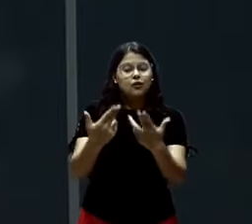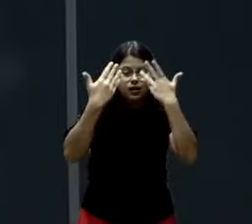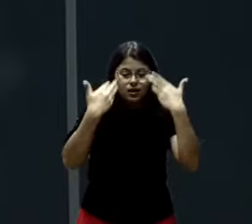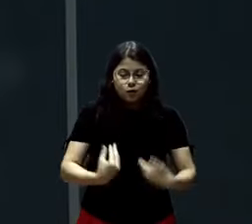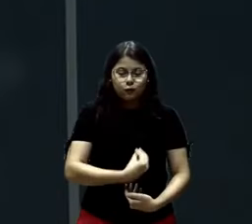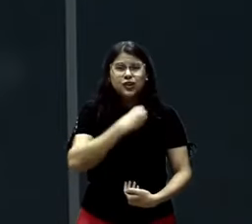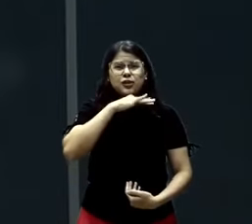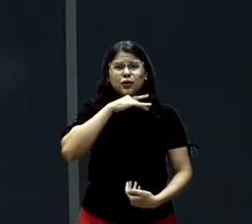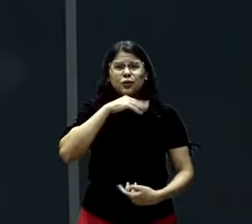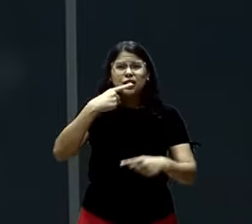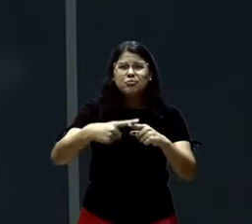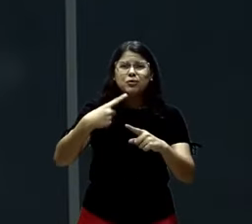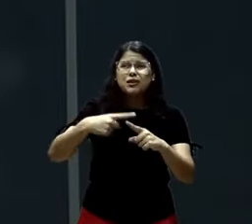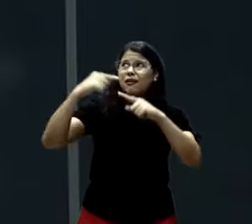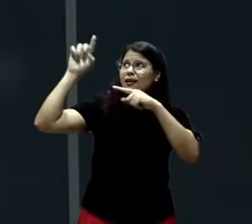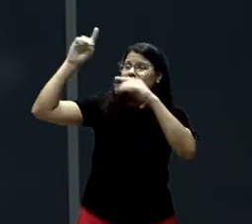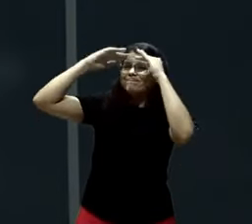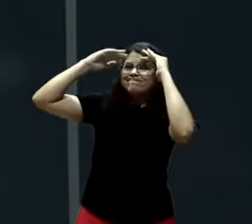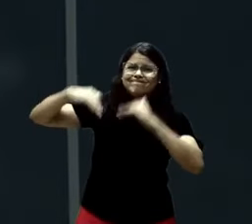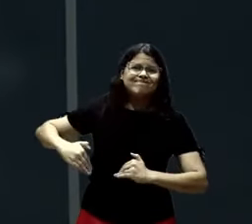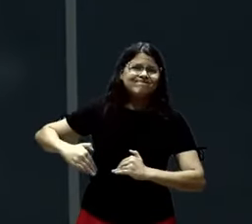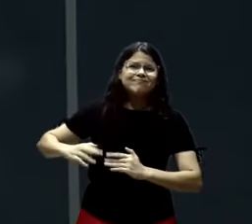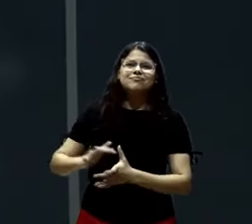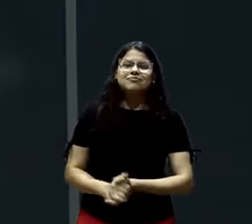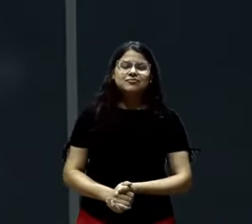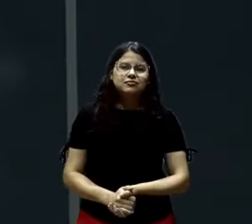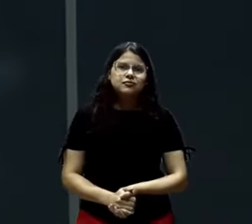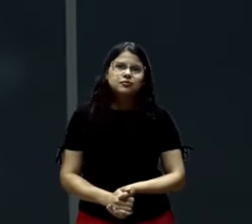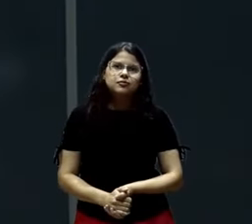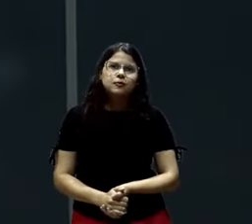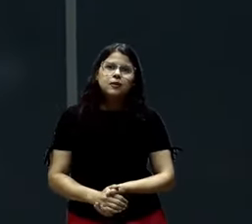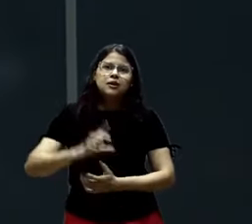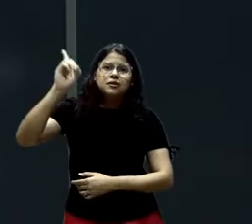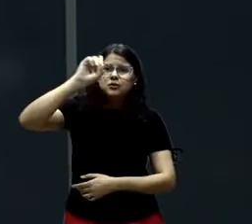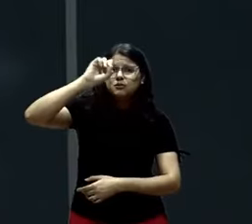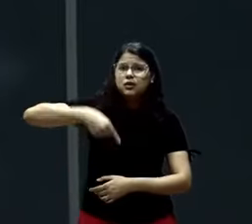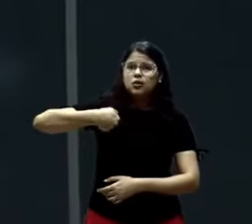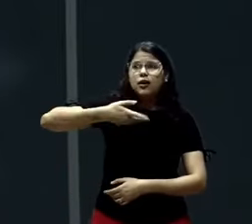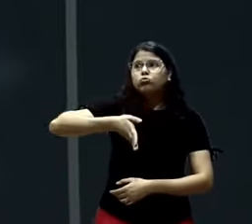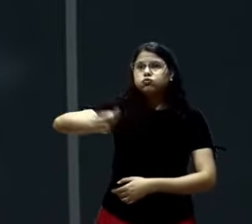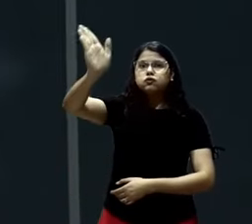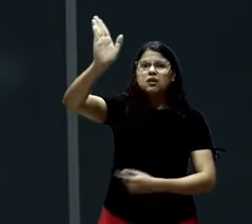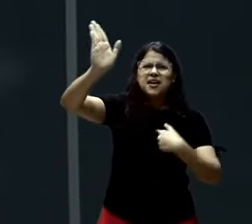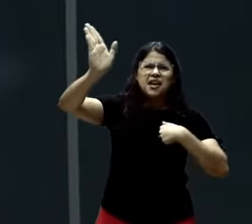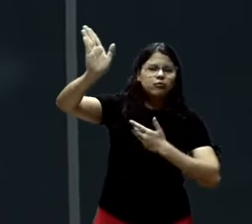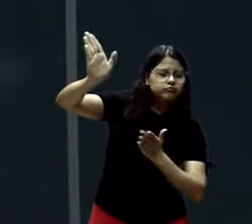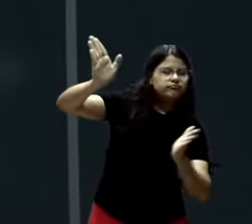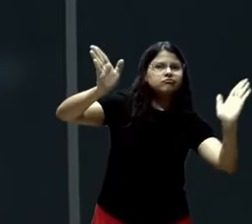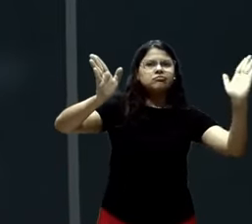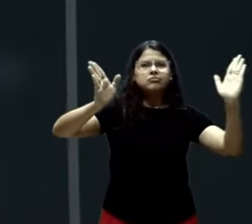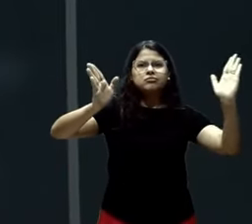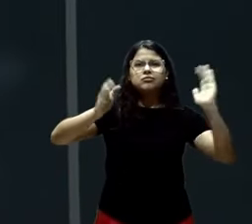fora da vontade de Deus. Deus me mandou fazer isso, e porque eu